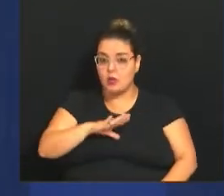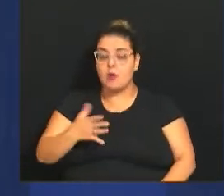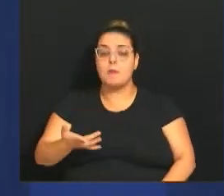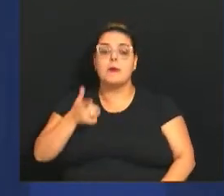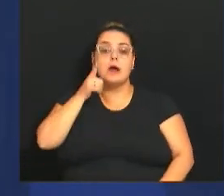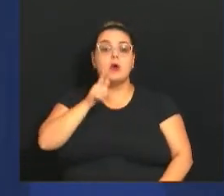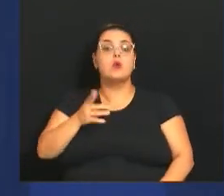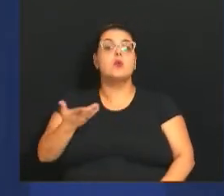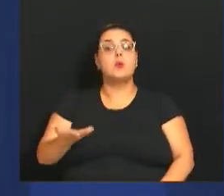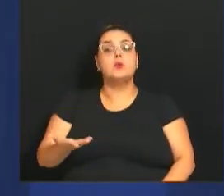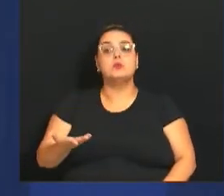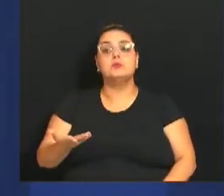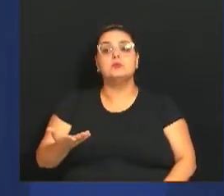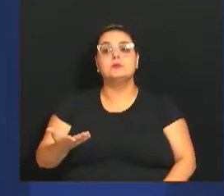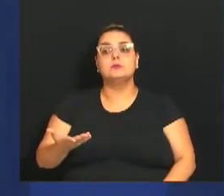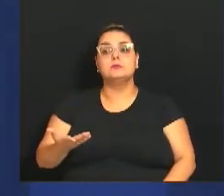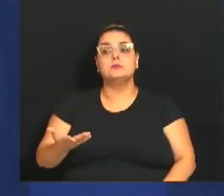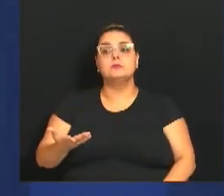ter essa